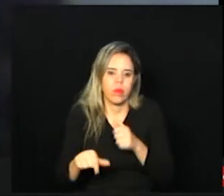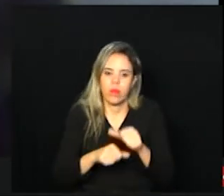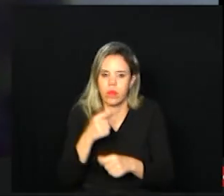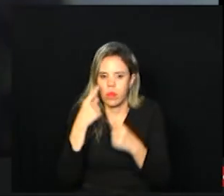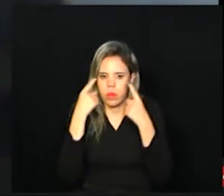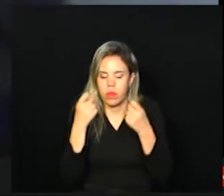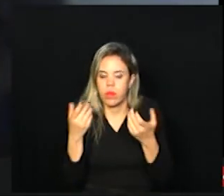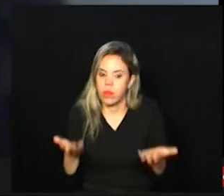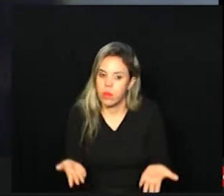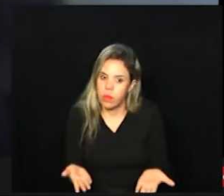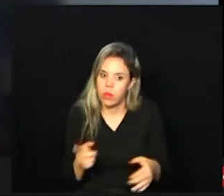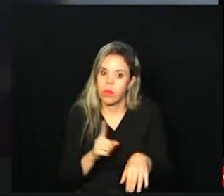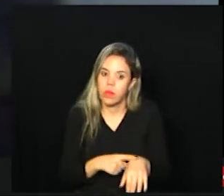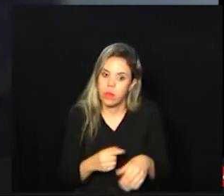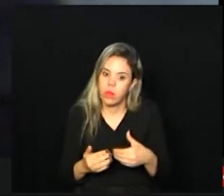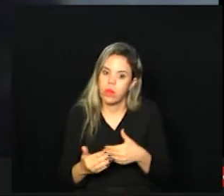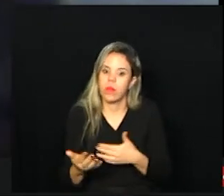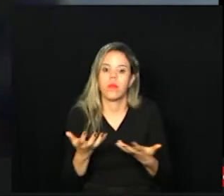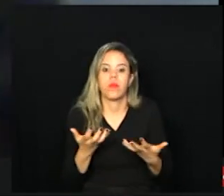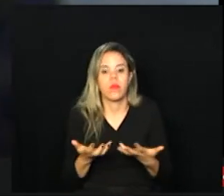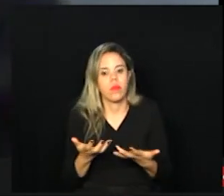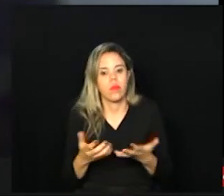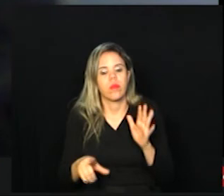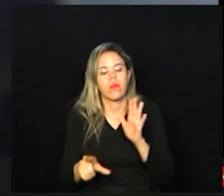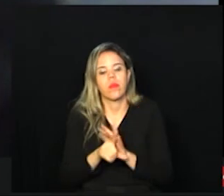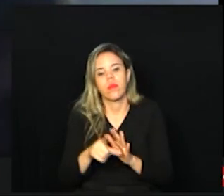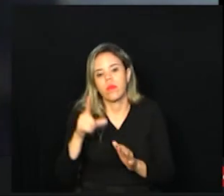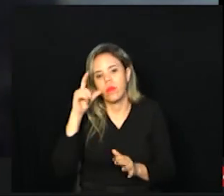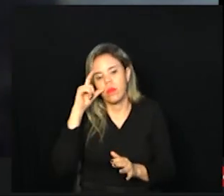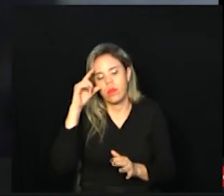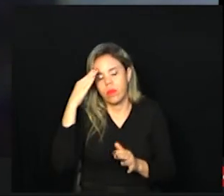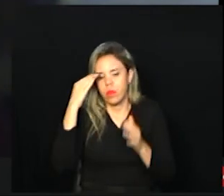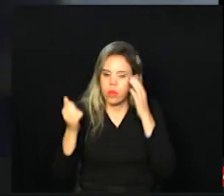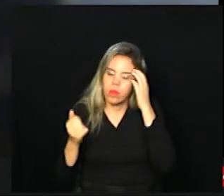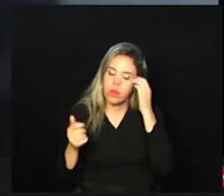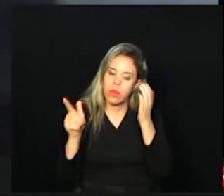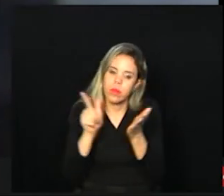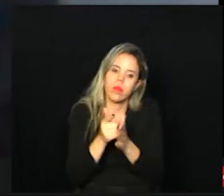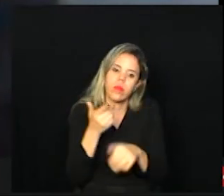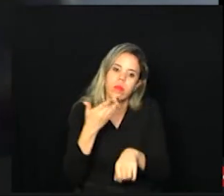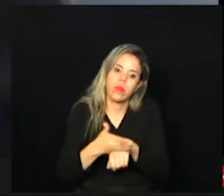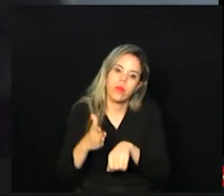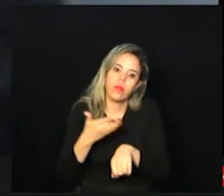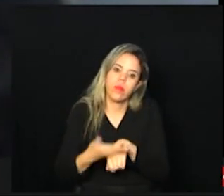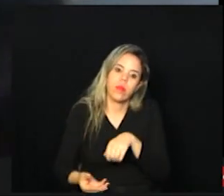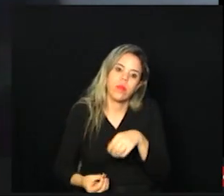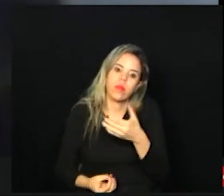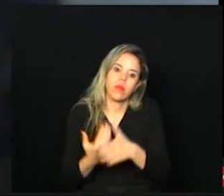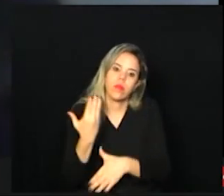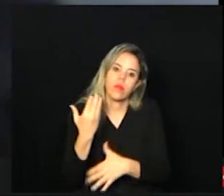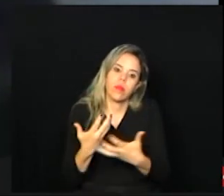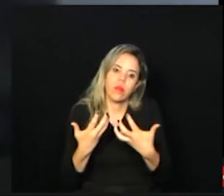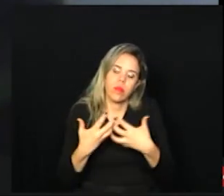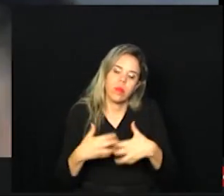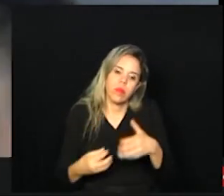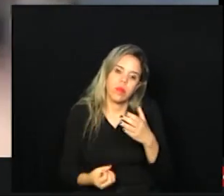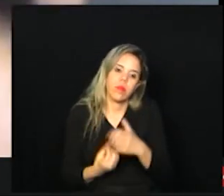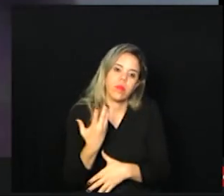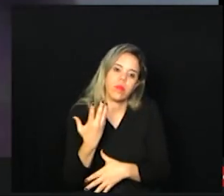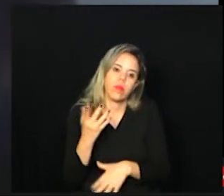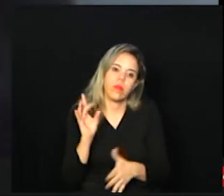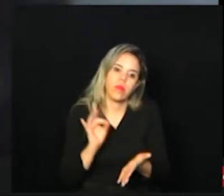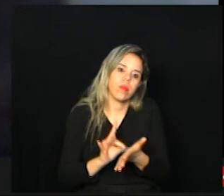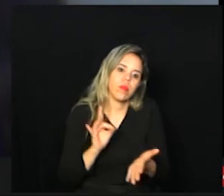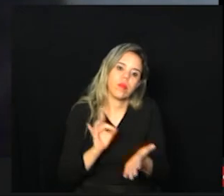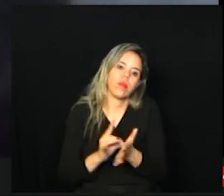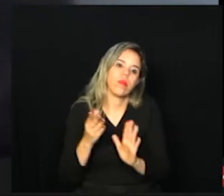Mas, assim, a longo prazo, eu quero muito que a Lei Maria da Penha, de fato, saia do papel, ganhe vida, né, via